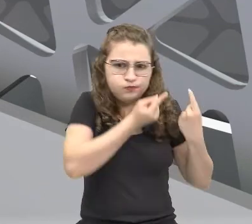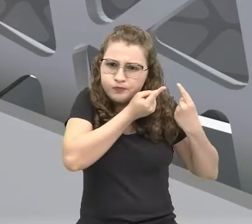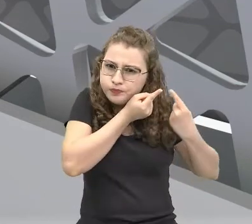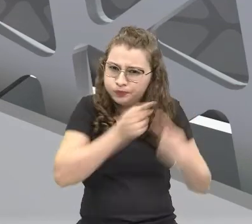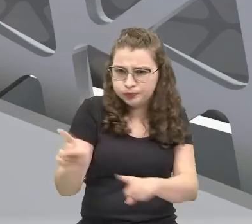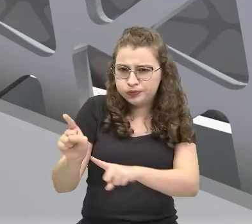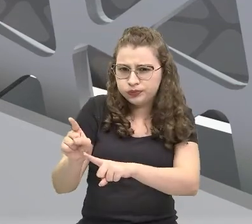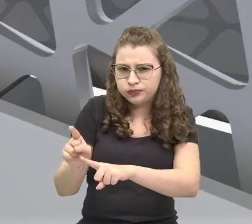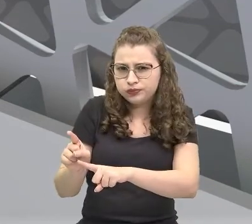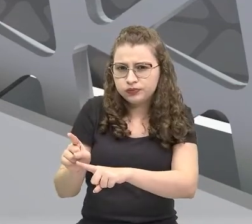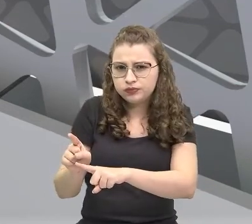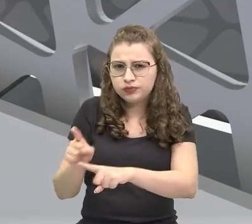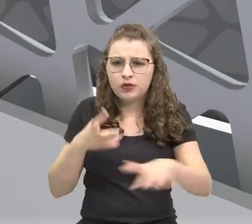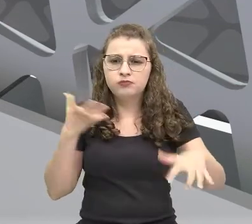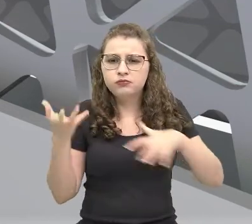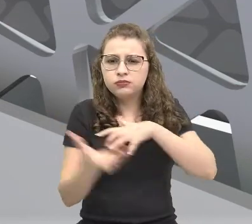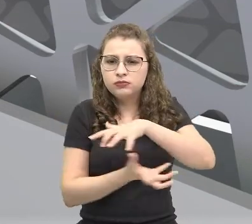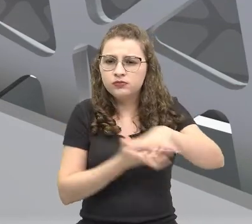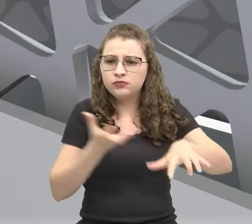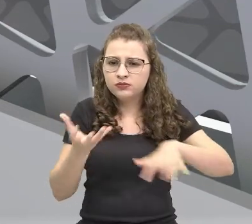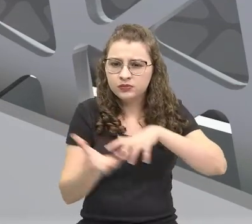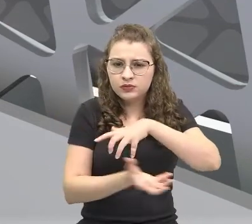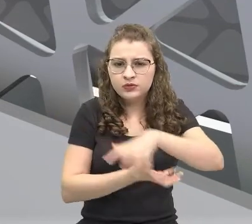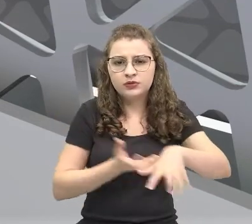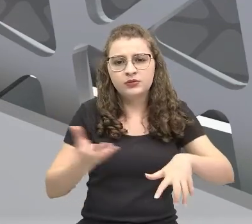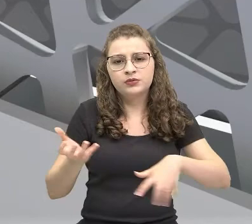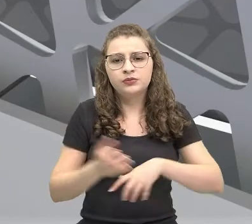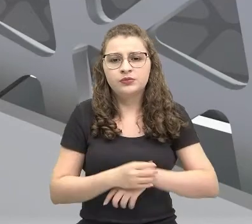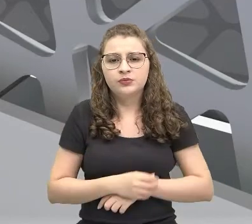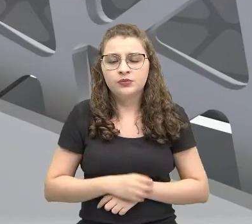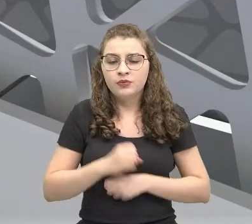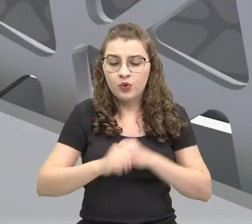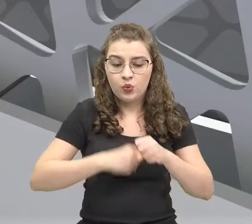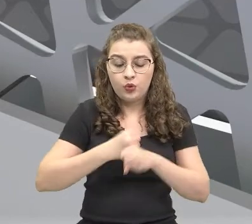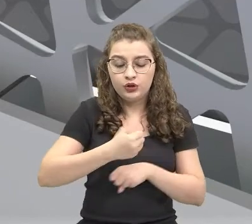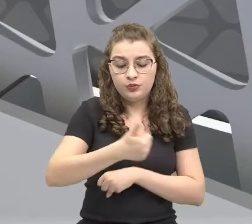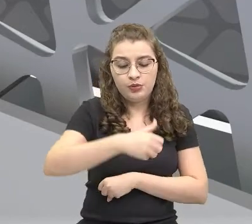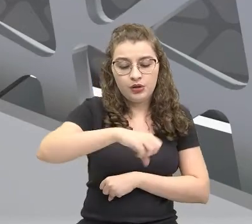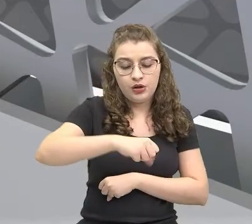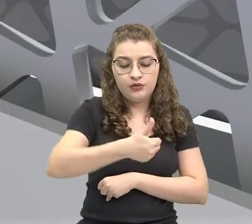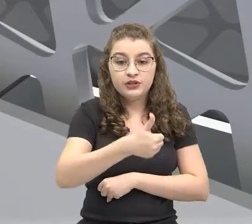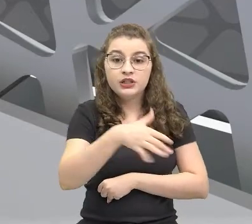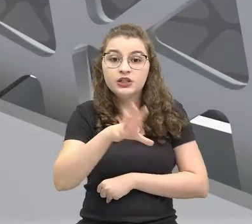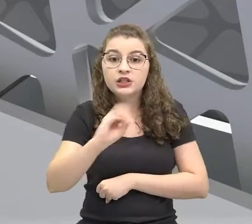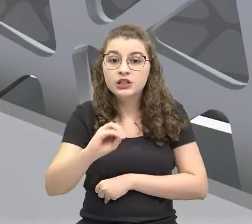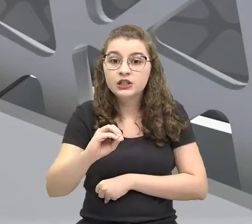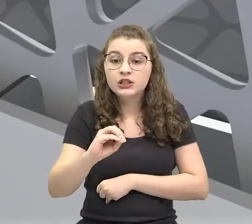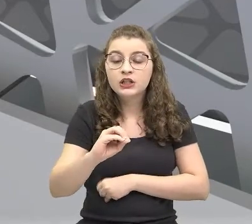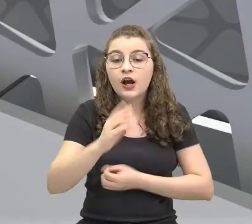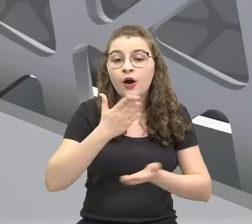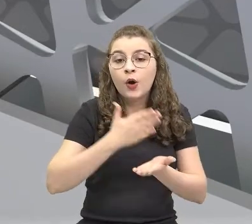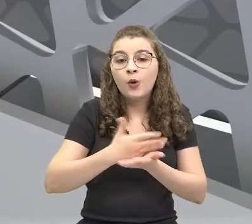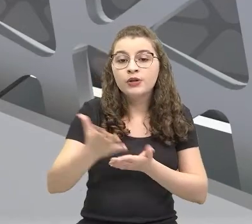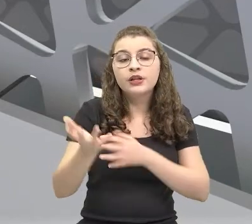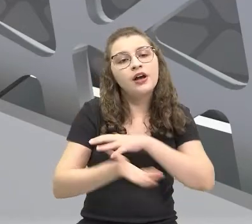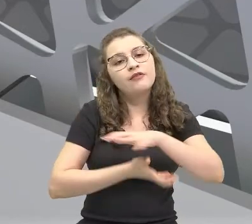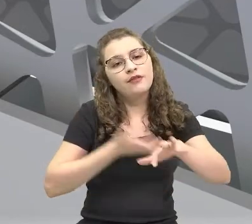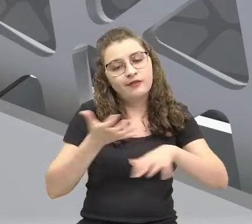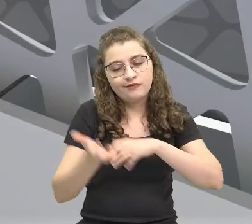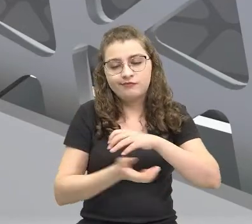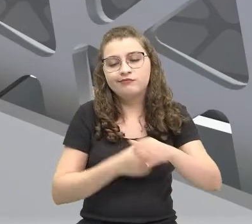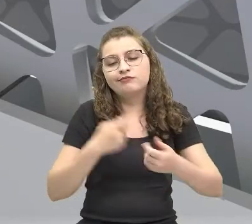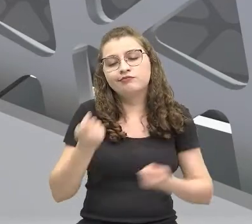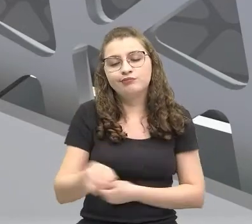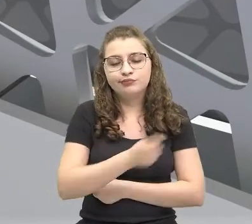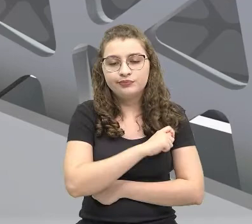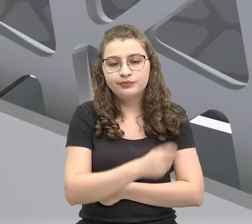castigos, eles vão se manifestar em 1910, dando início aí à chamada Revolta